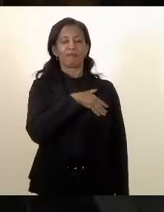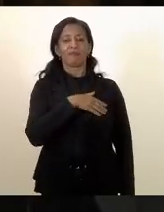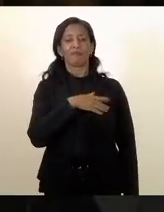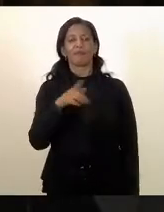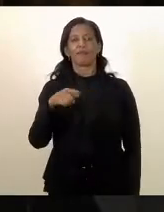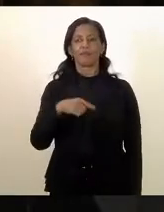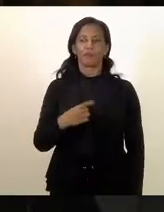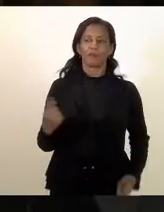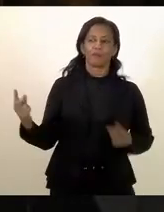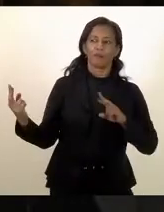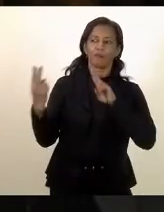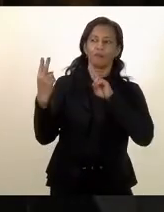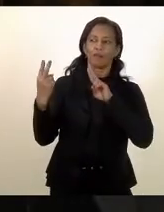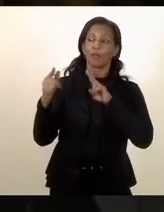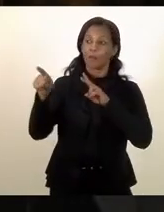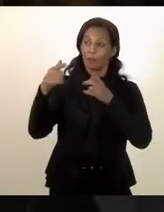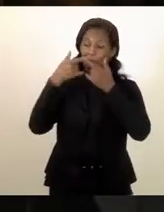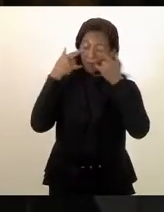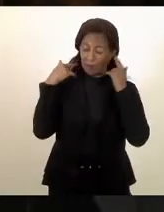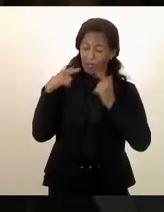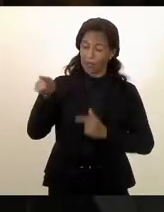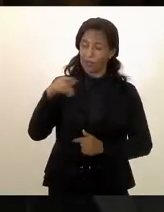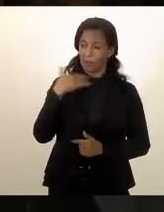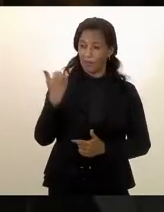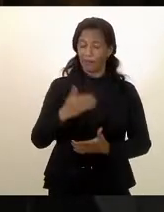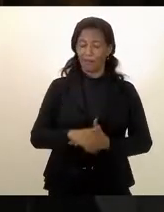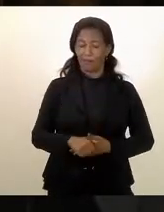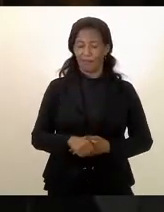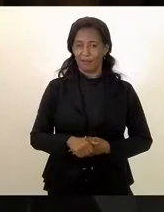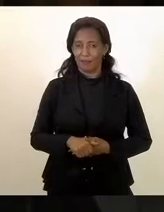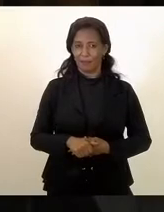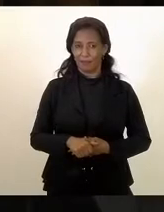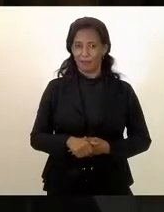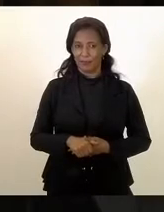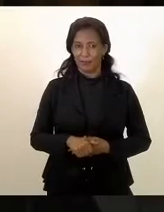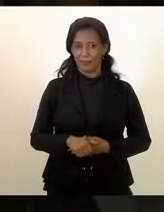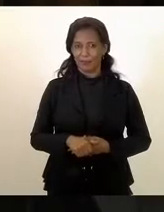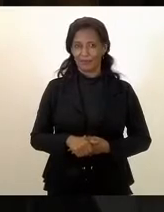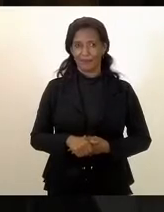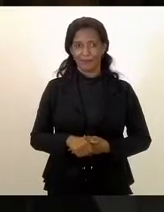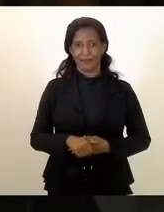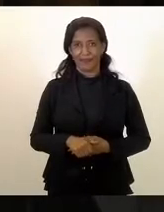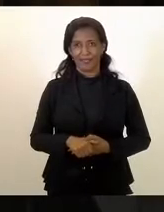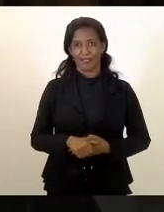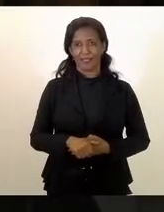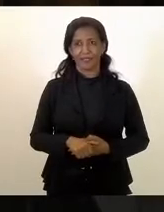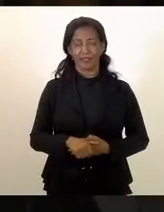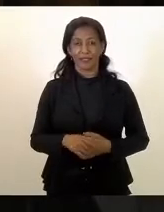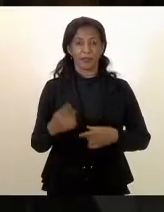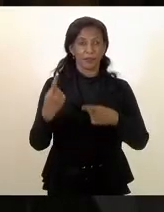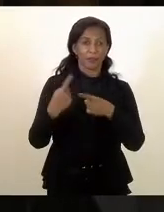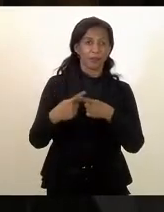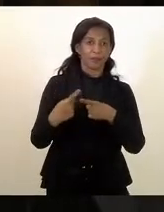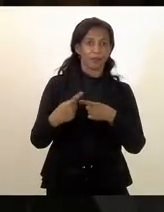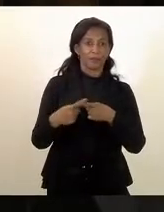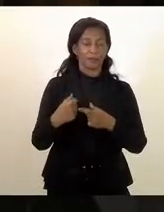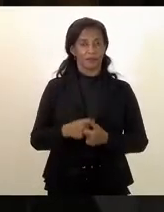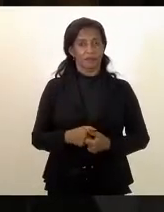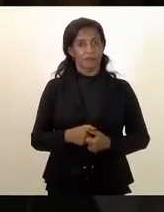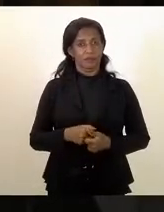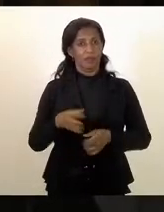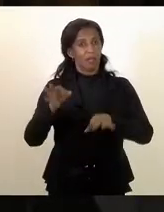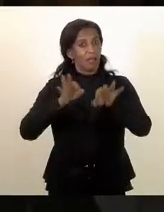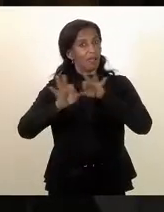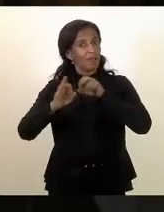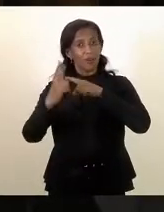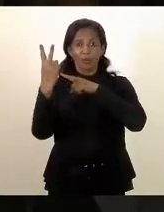a máscara o senhor quer me matar em português claro porque é essa forma de